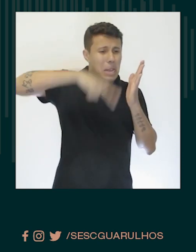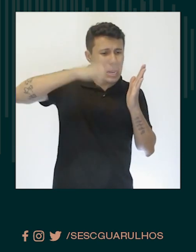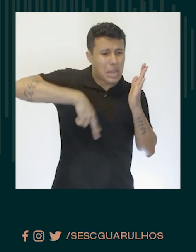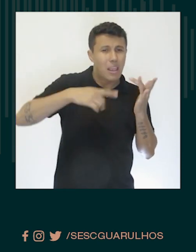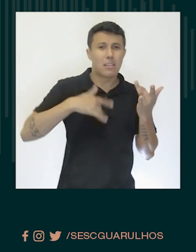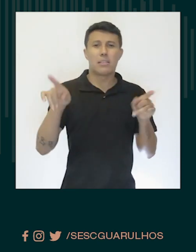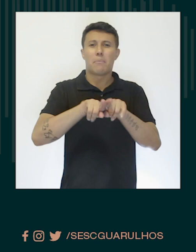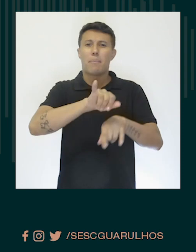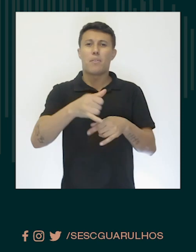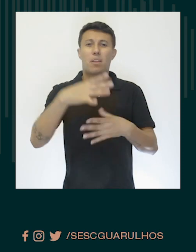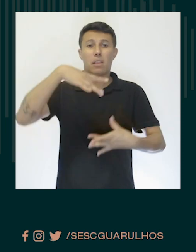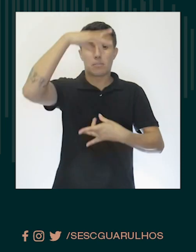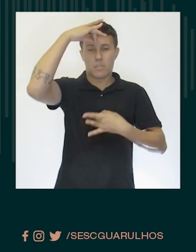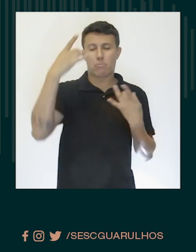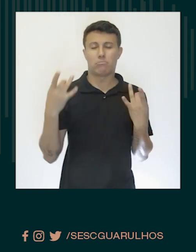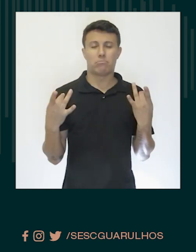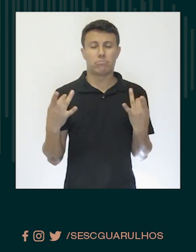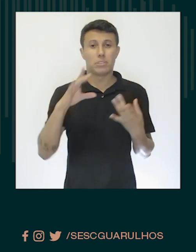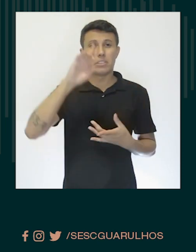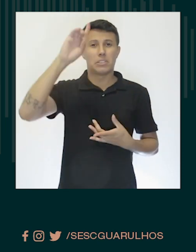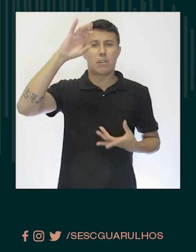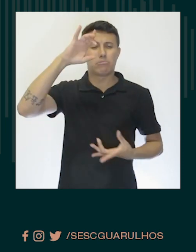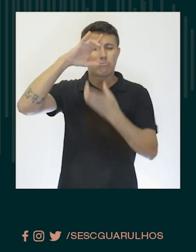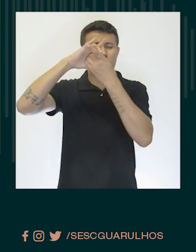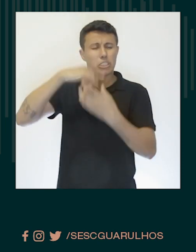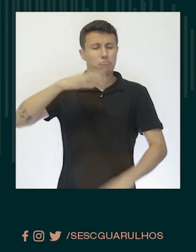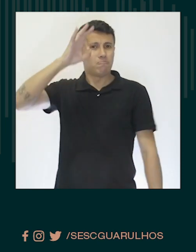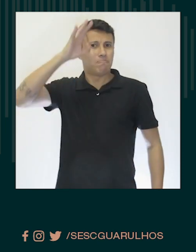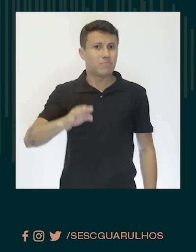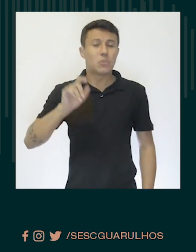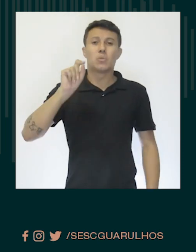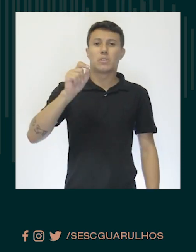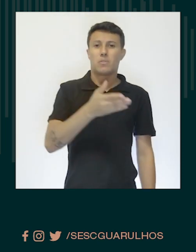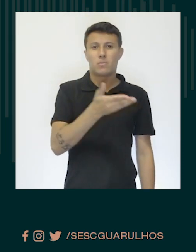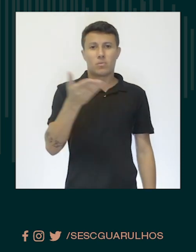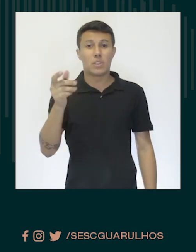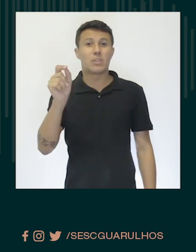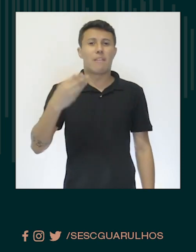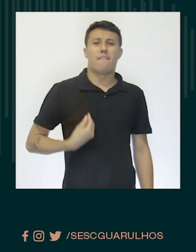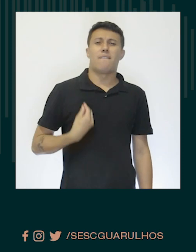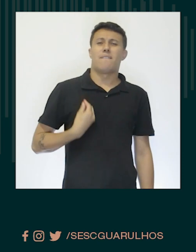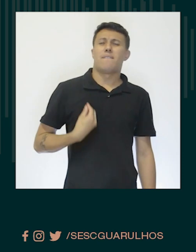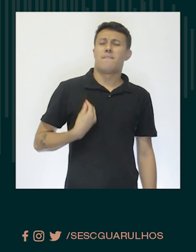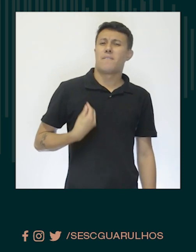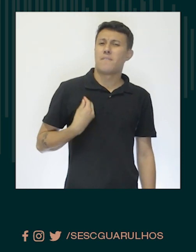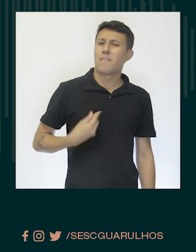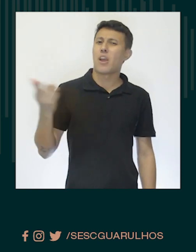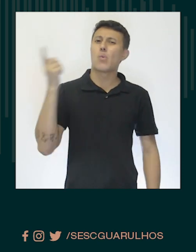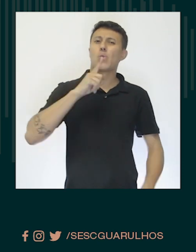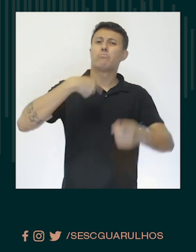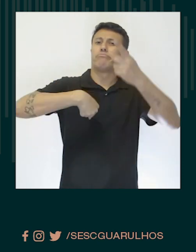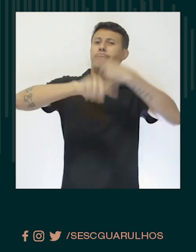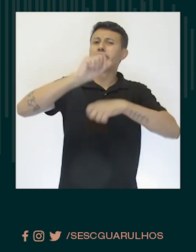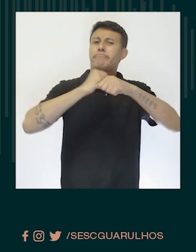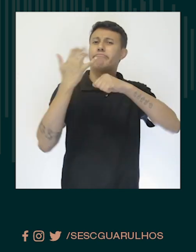Deus. E eu tenho certeza que você vai viver essa pandemia de uma forma diferente, porque tem